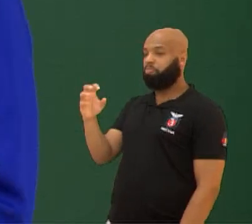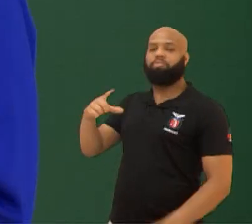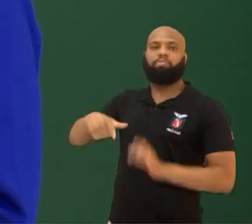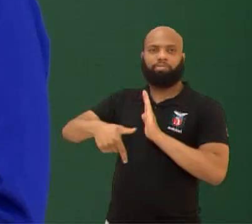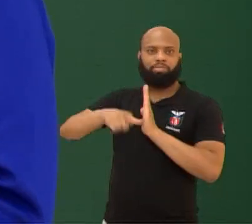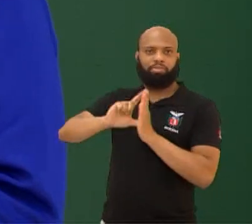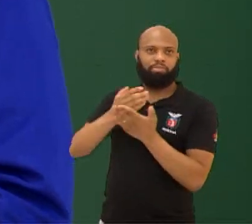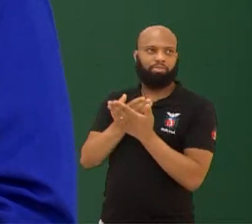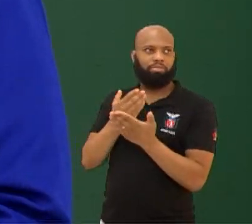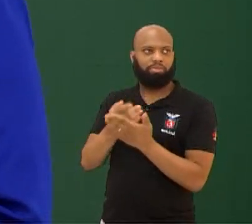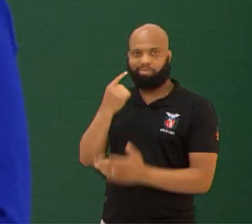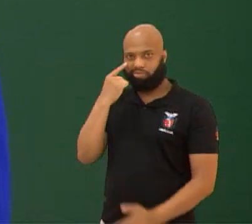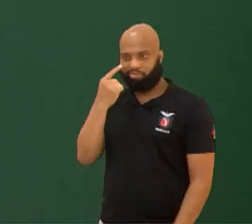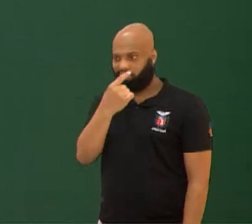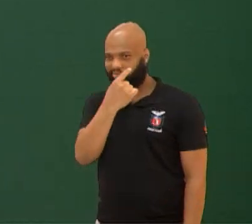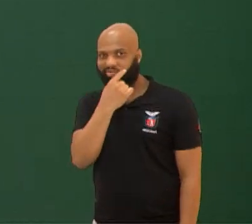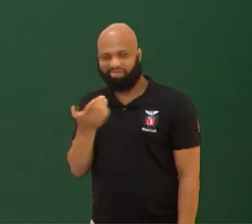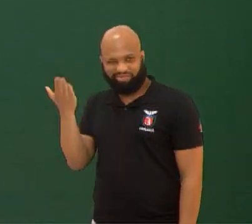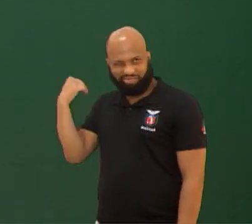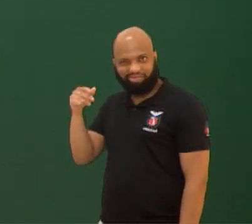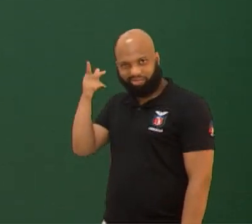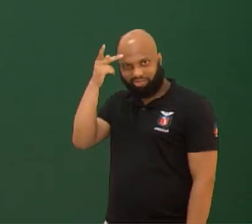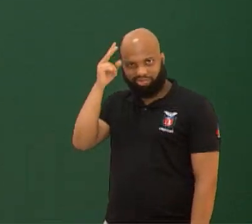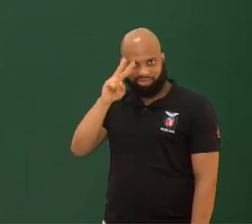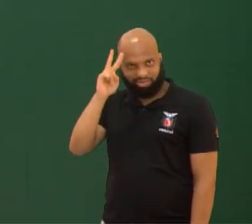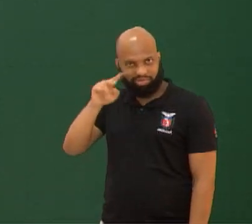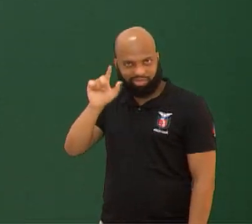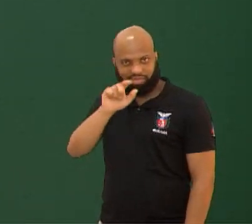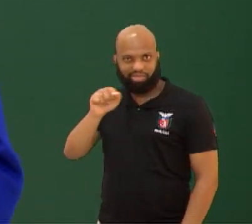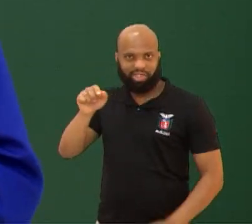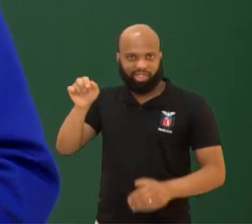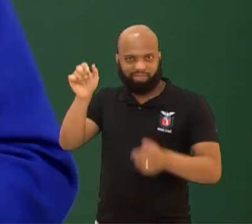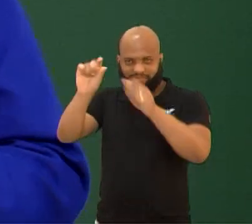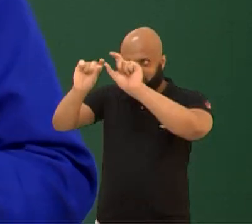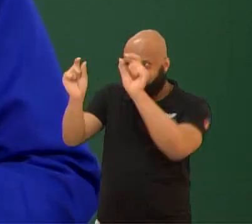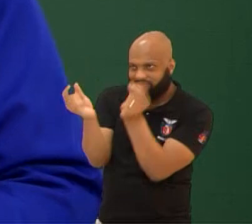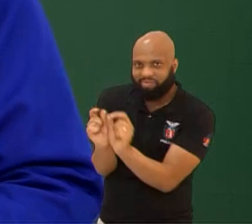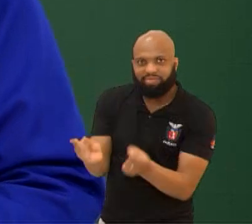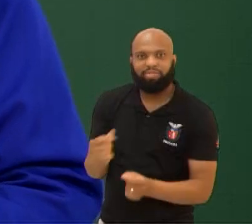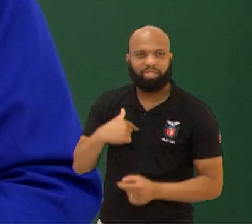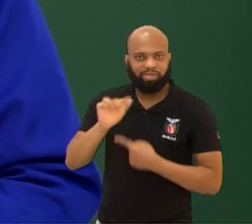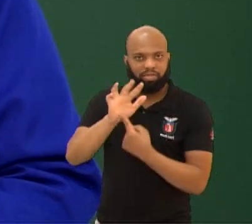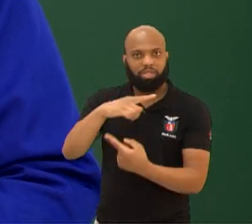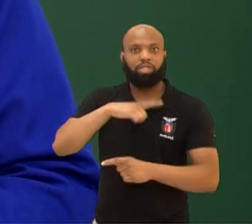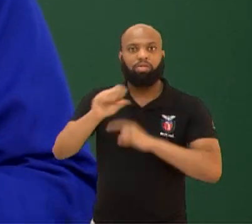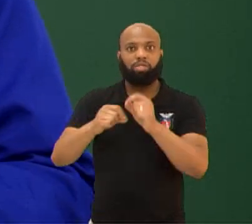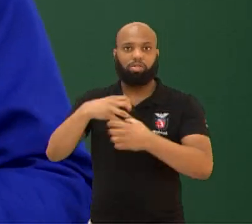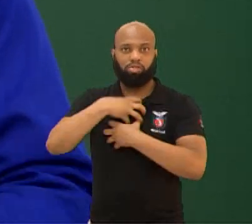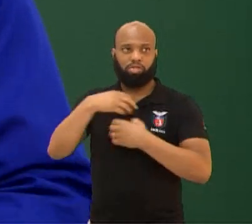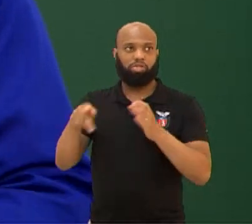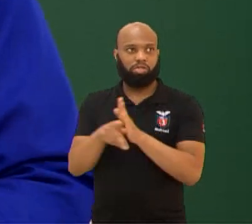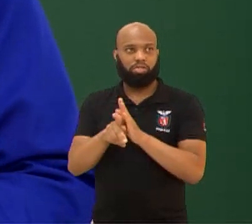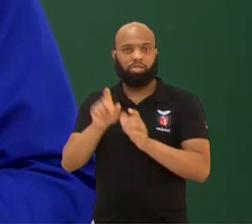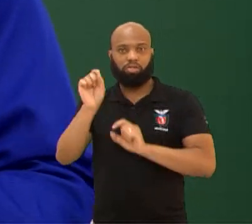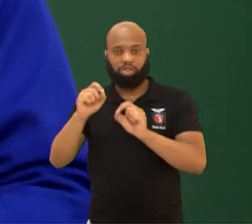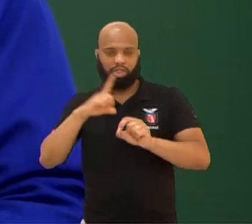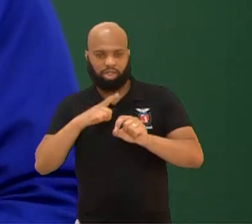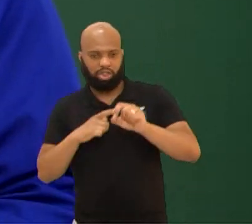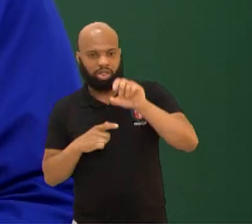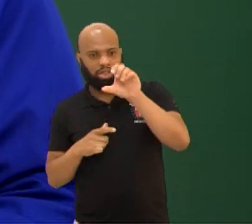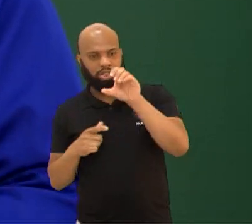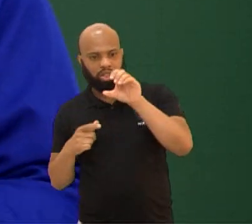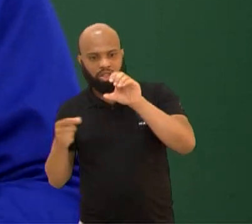agora há pouco. O olho do Nautilus, ele não apresenta estrutura de proteção, então ele fica apenas uma cavidade aberta, onde pode entrar